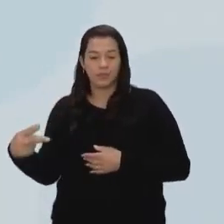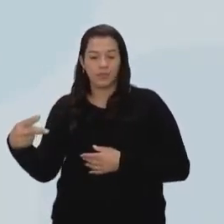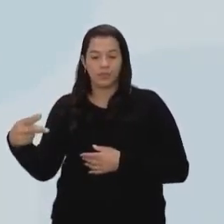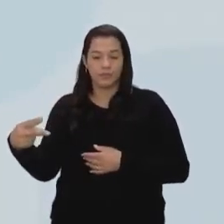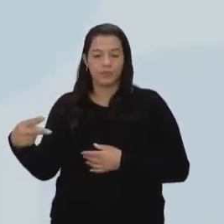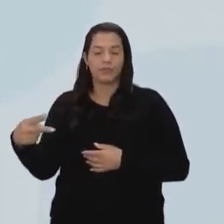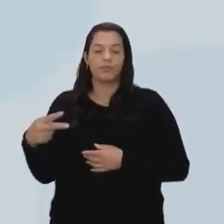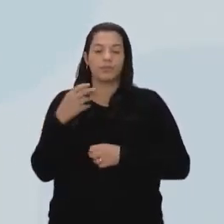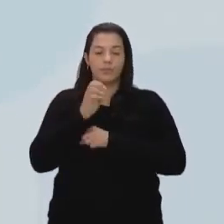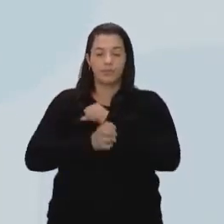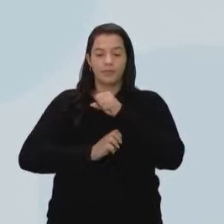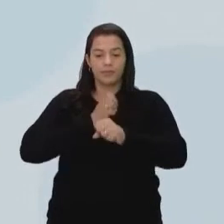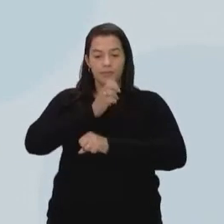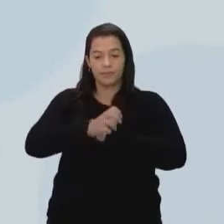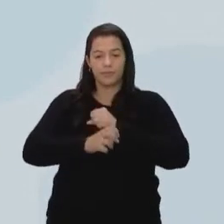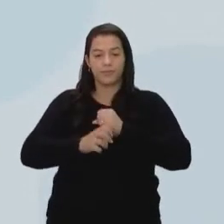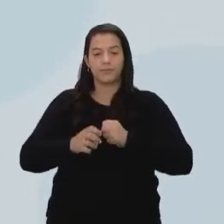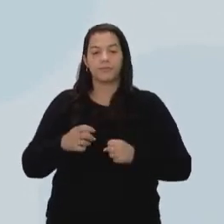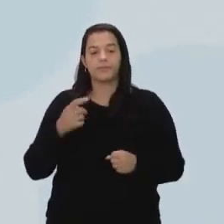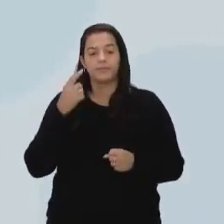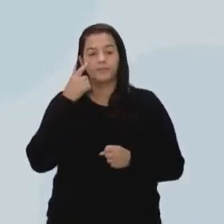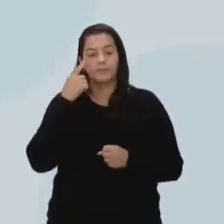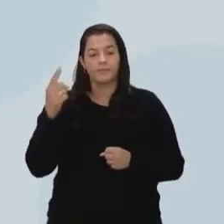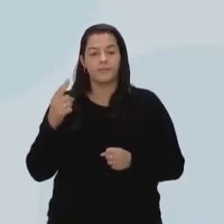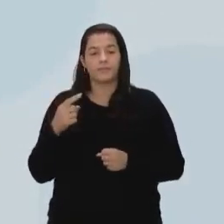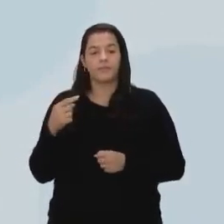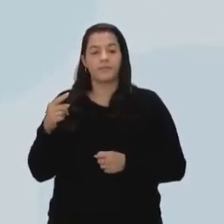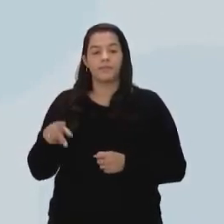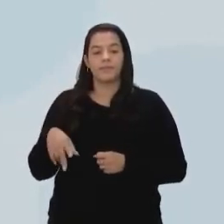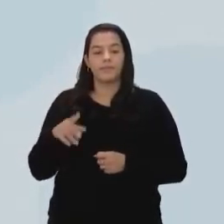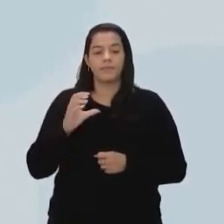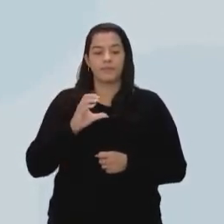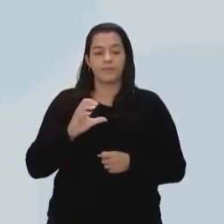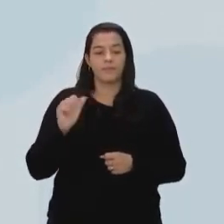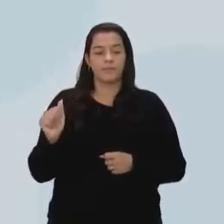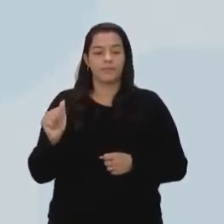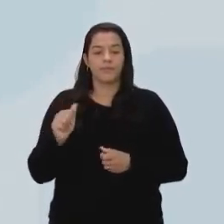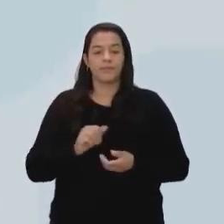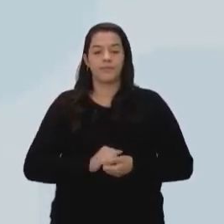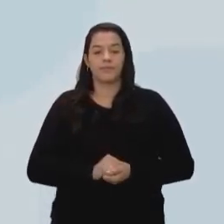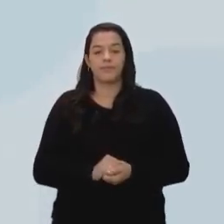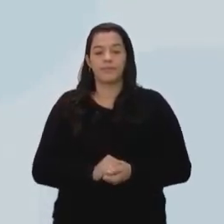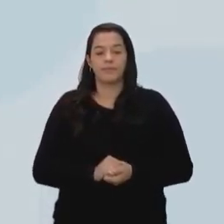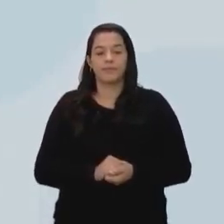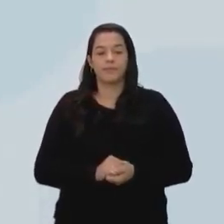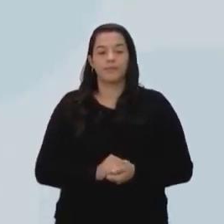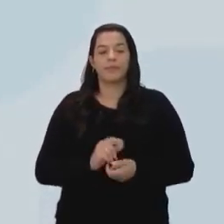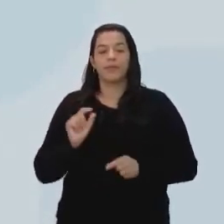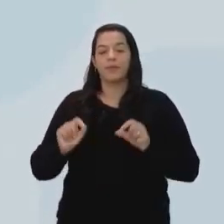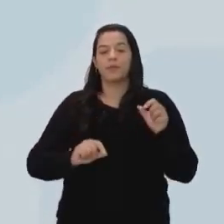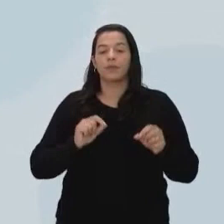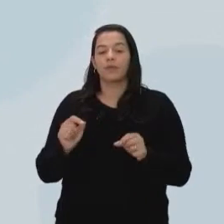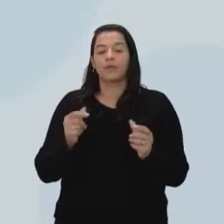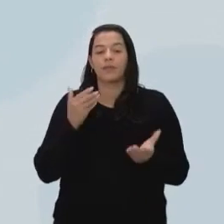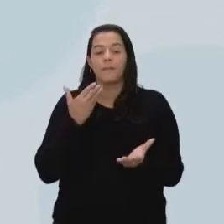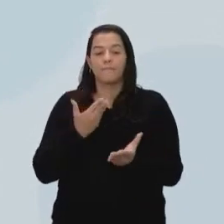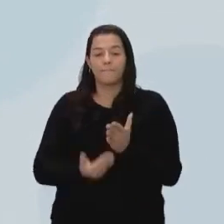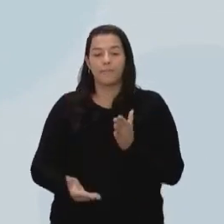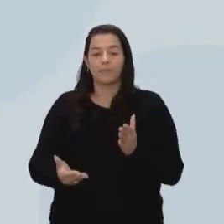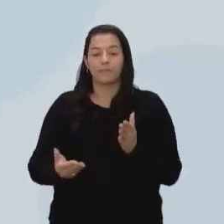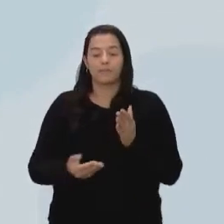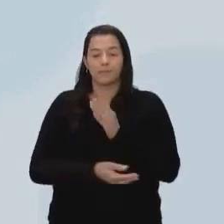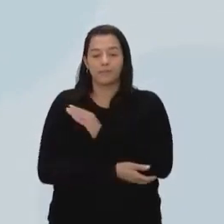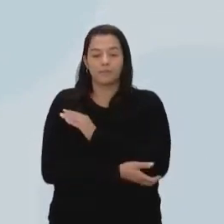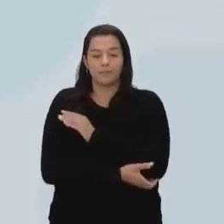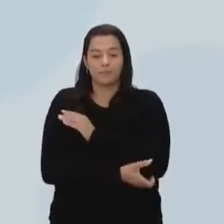camada. Consequentemente, se a gente olhar para o cálcio, ele está perdendo essa camada